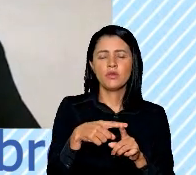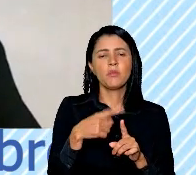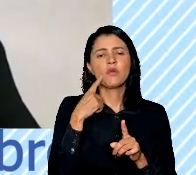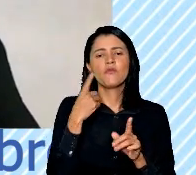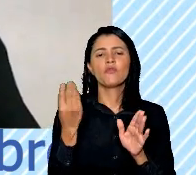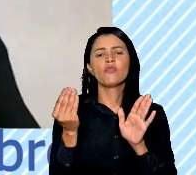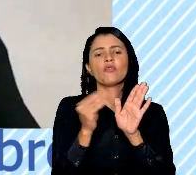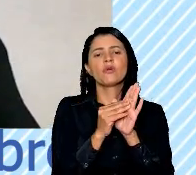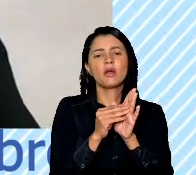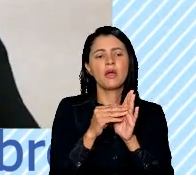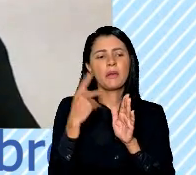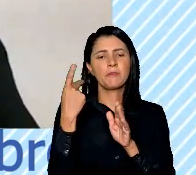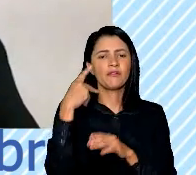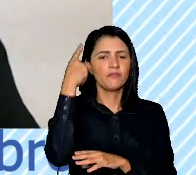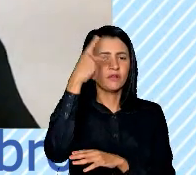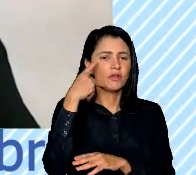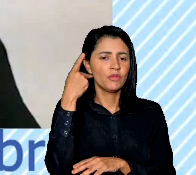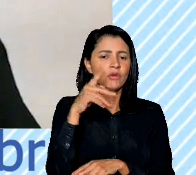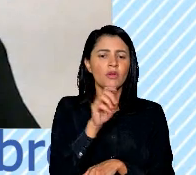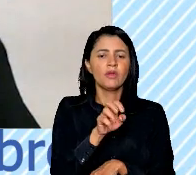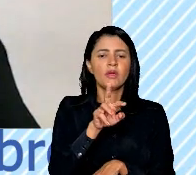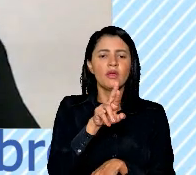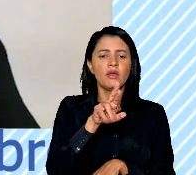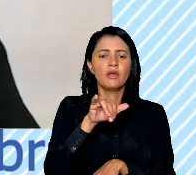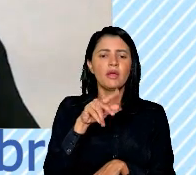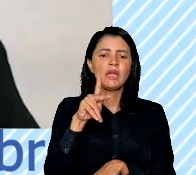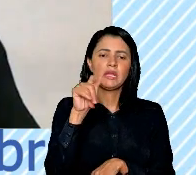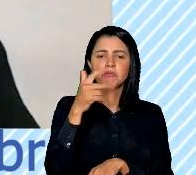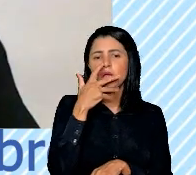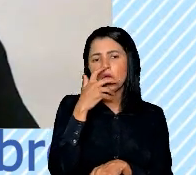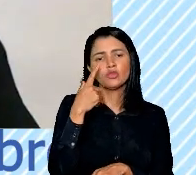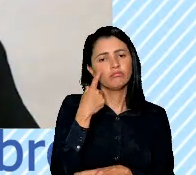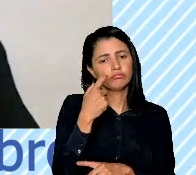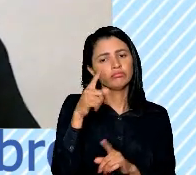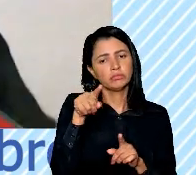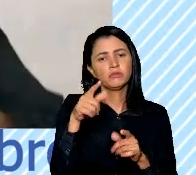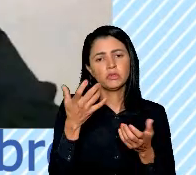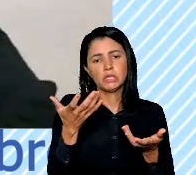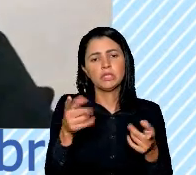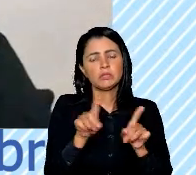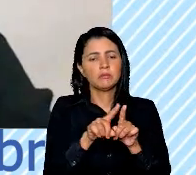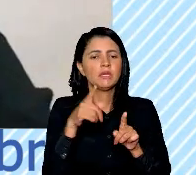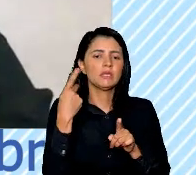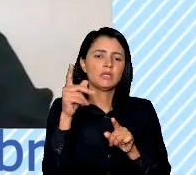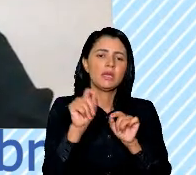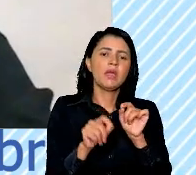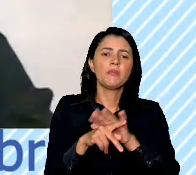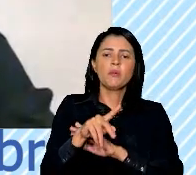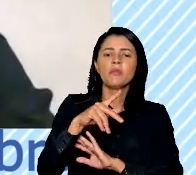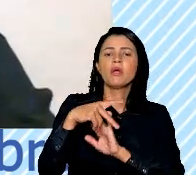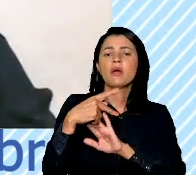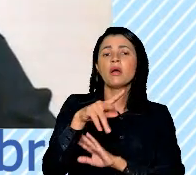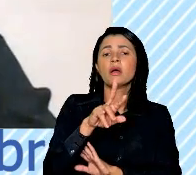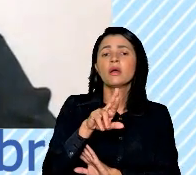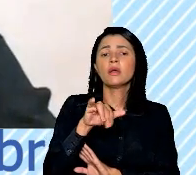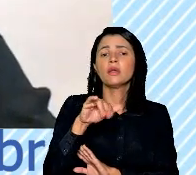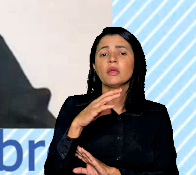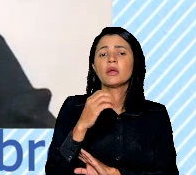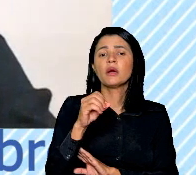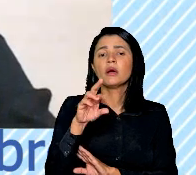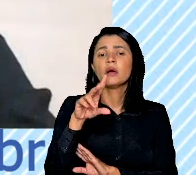era para a vereadora Érica, mas acho interessante, se vocês quiserem também abordar, que foi do Ricardo, que ele pedia